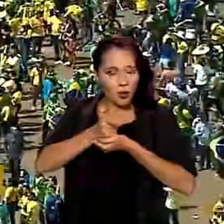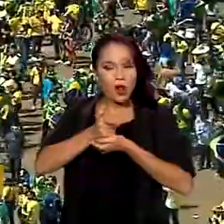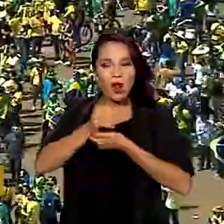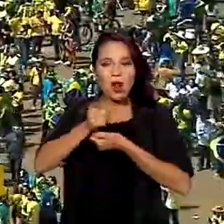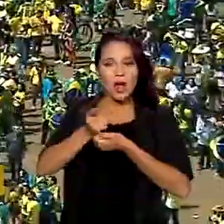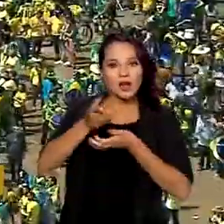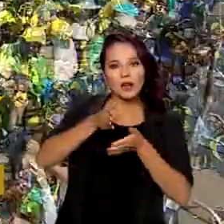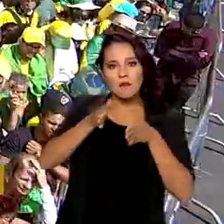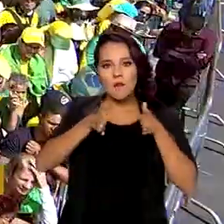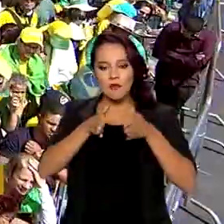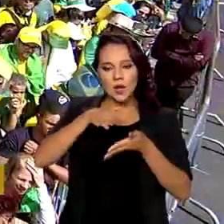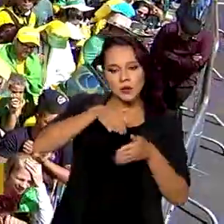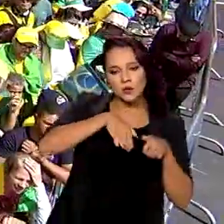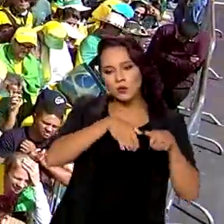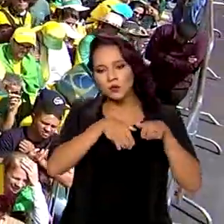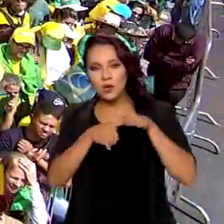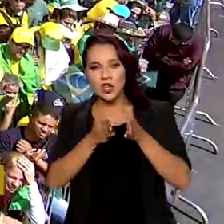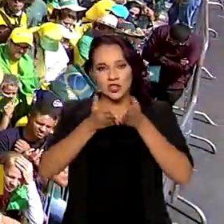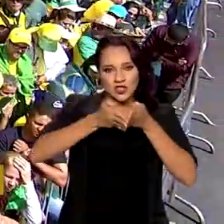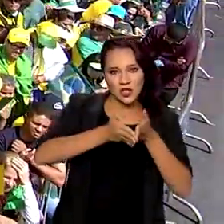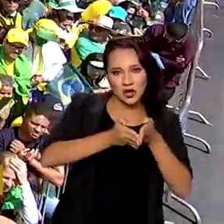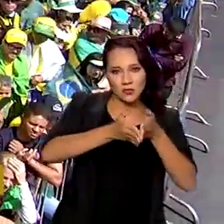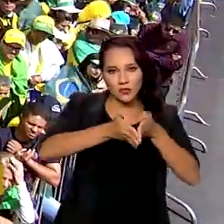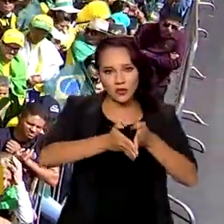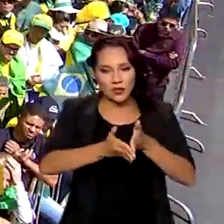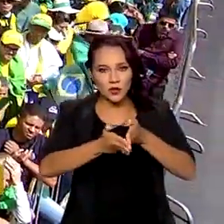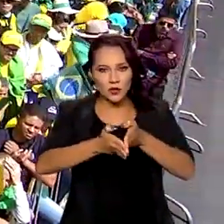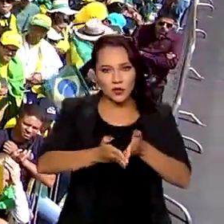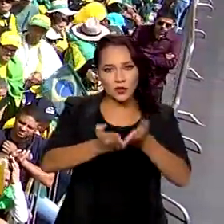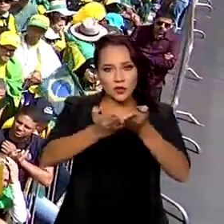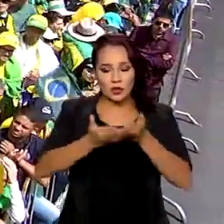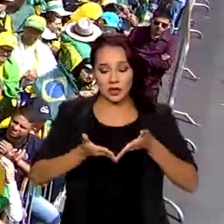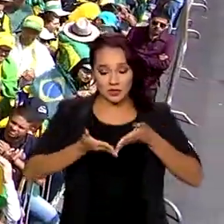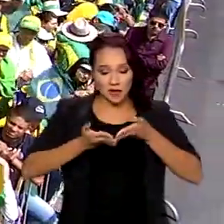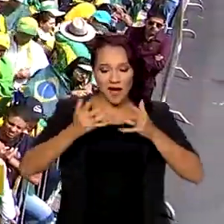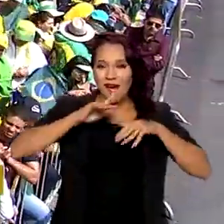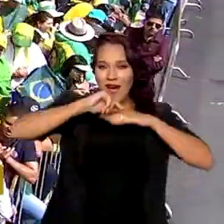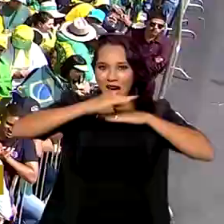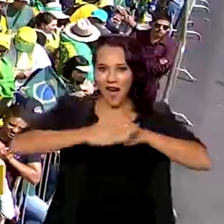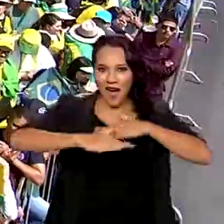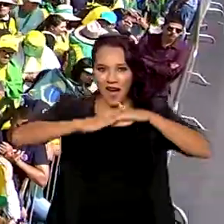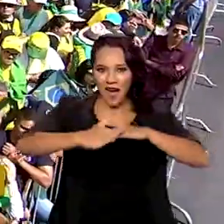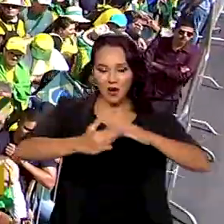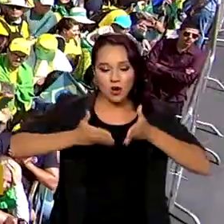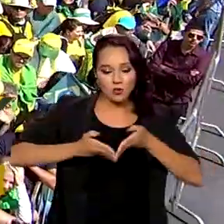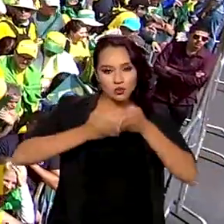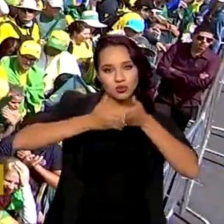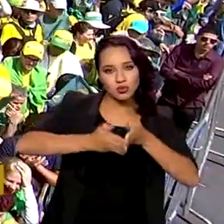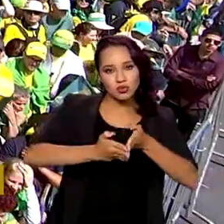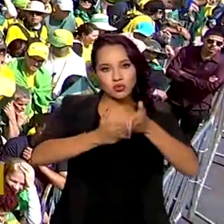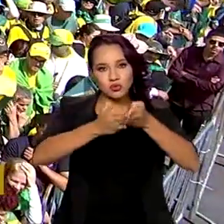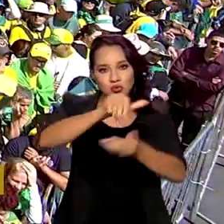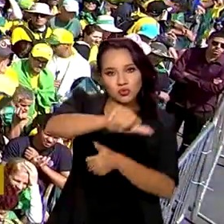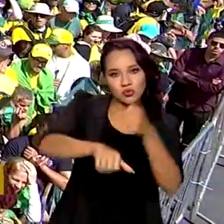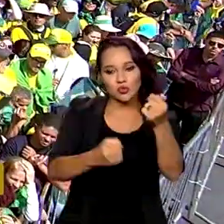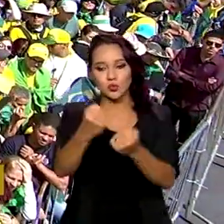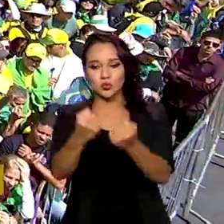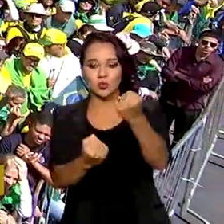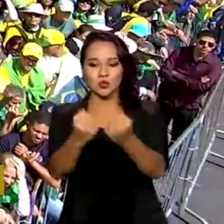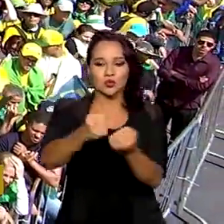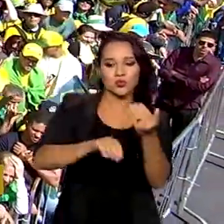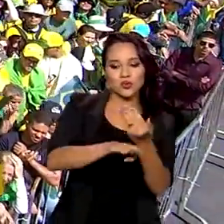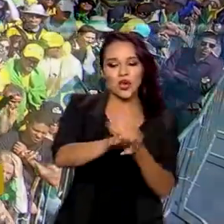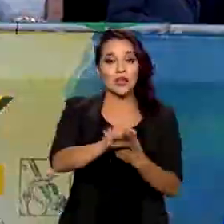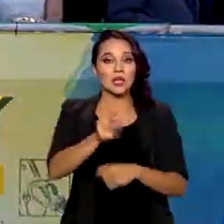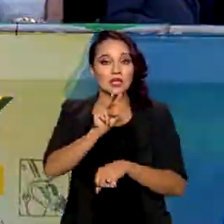realizar aquele movimento navio para a terra, né, de forma com uma maior proteção, provendo essa